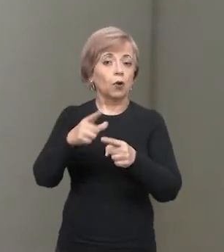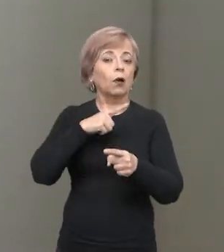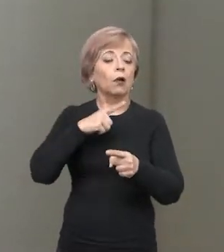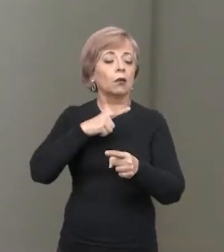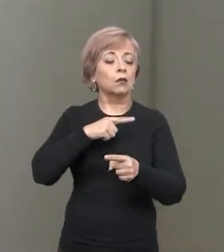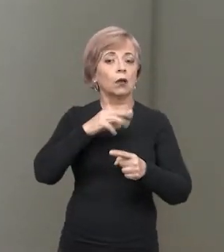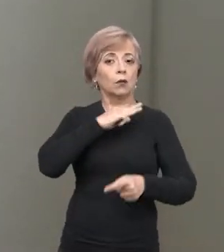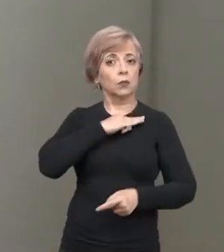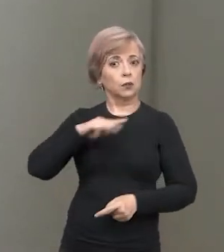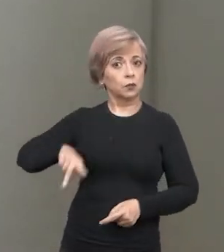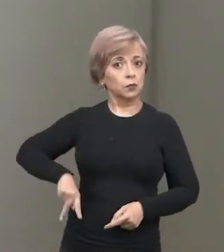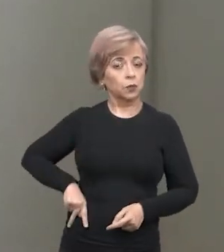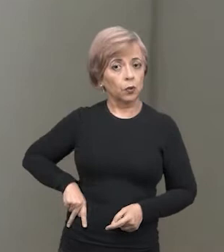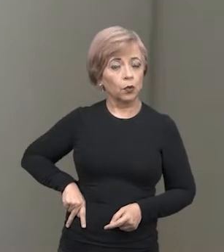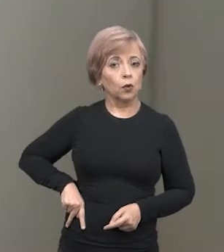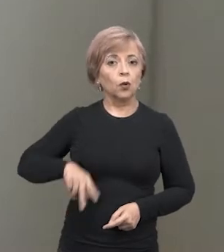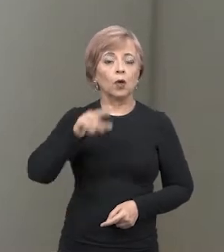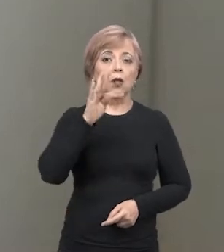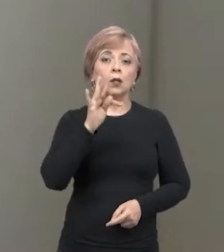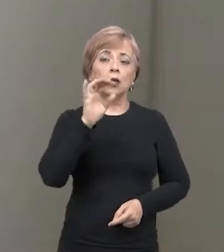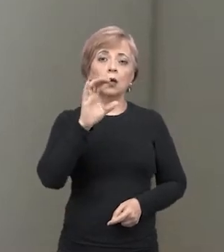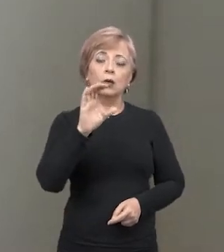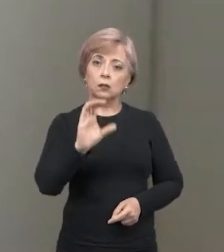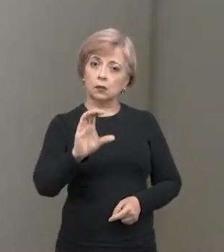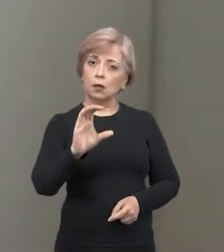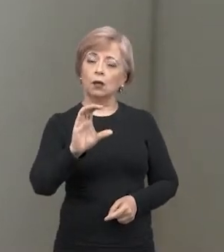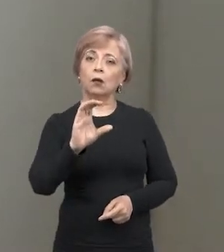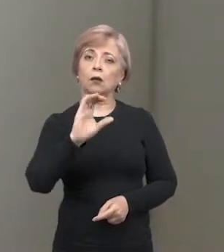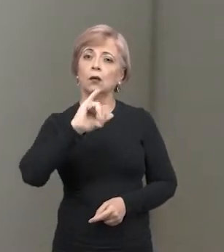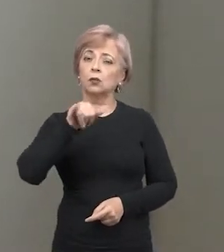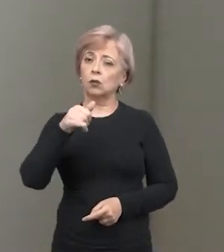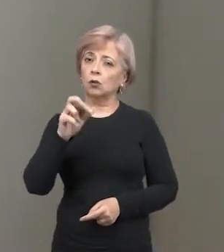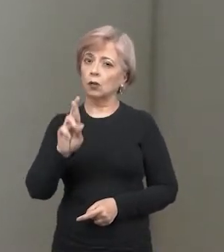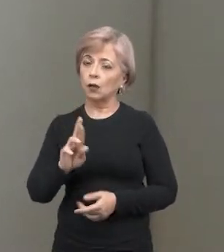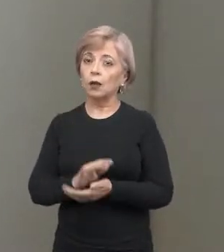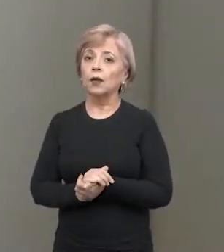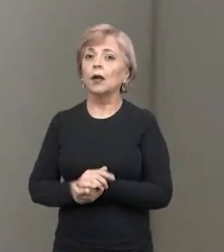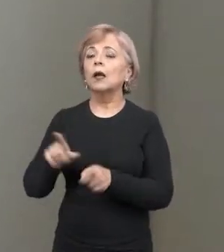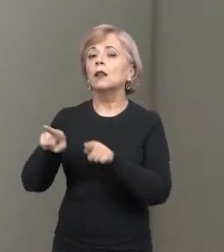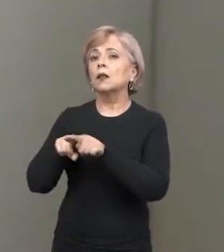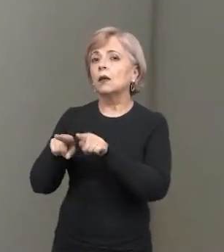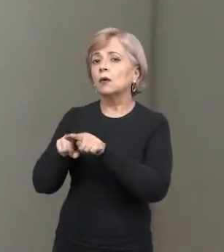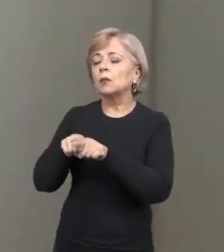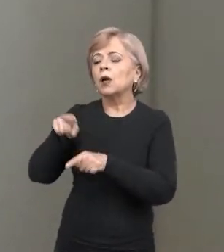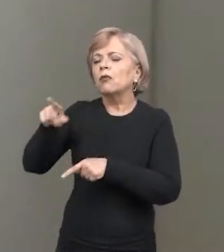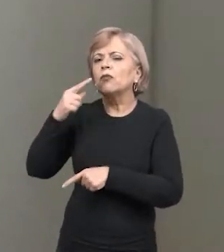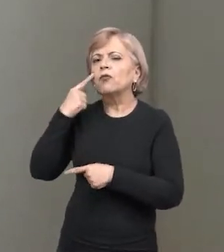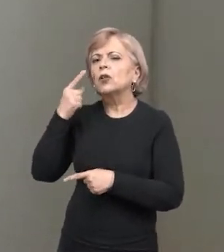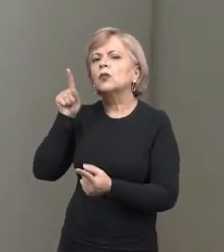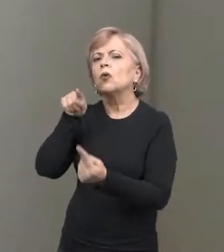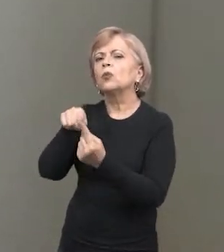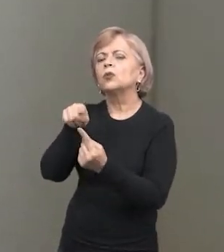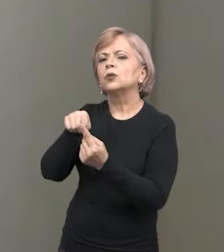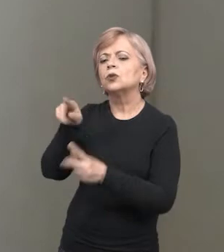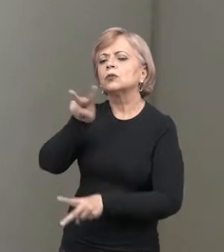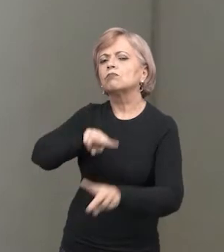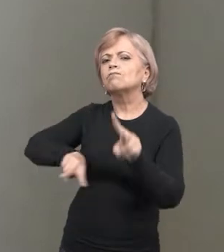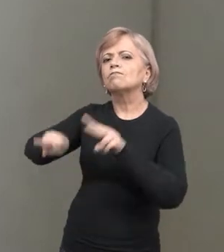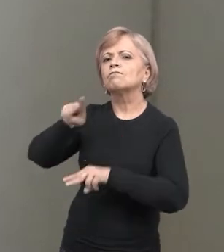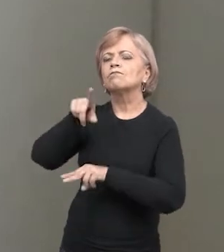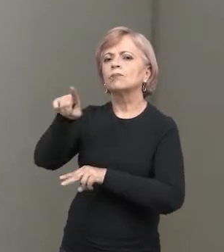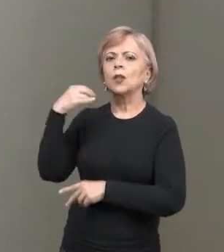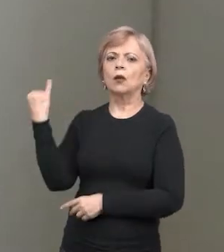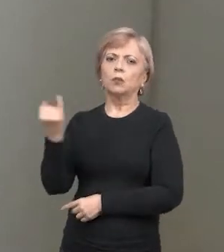Ministério Público, o Tribunal de Contas e os municípios, visando a melhoria desse serviço que é tão importante. Veja bem, a